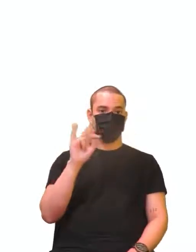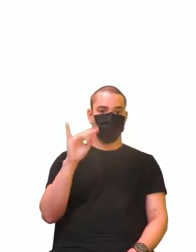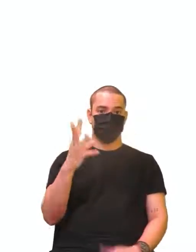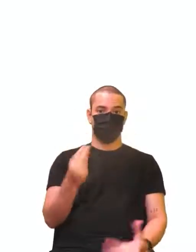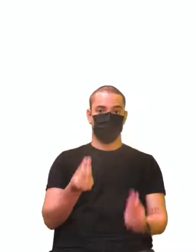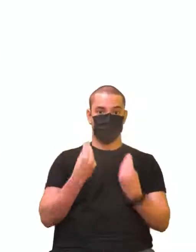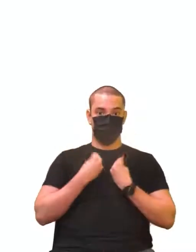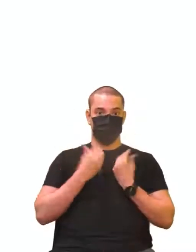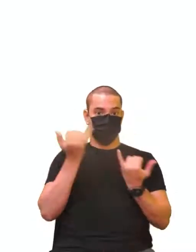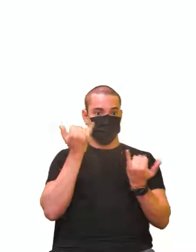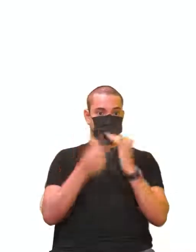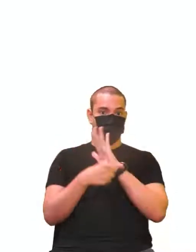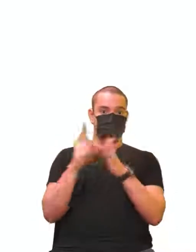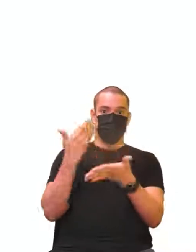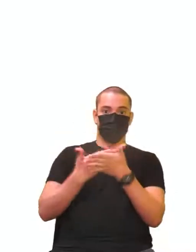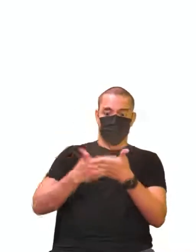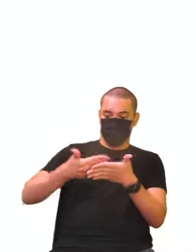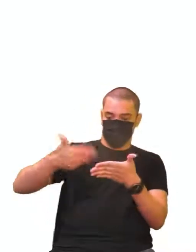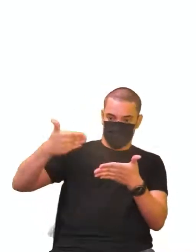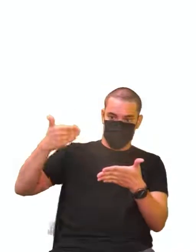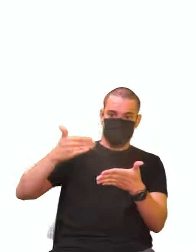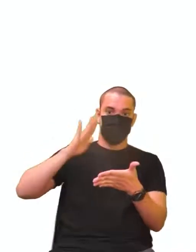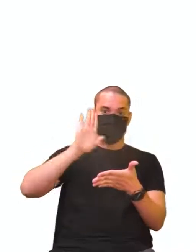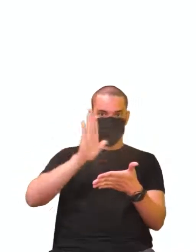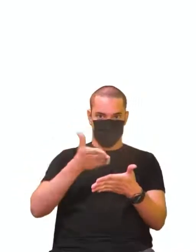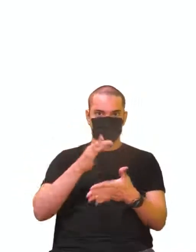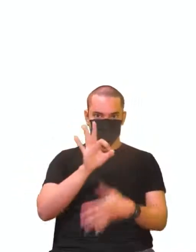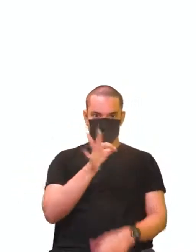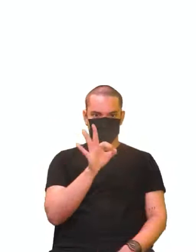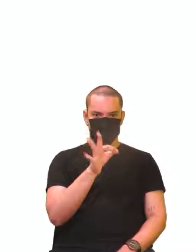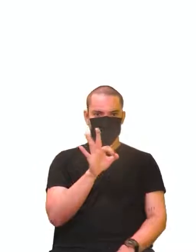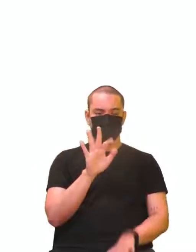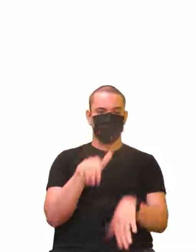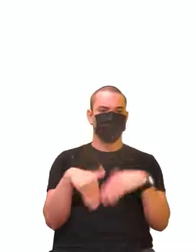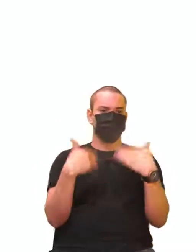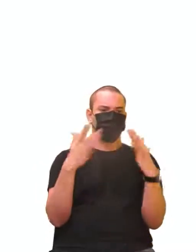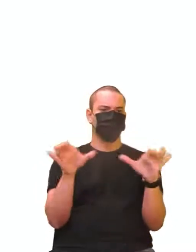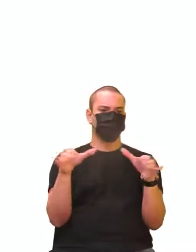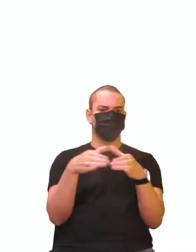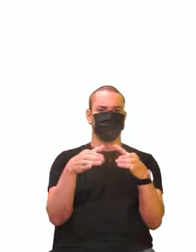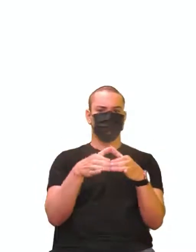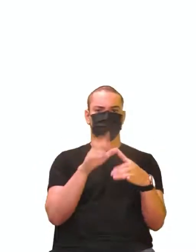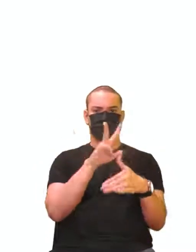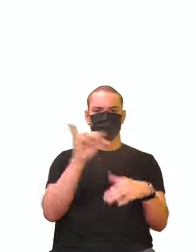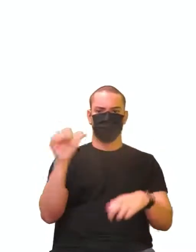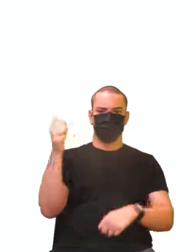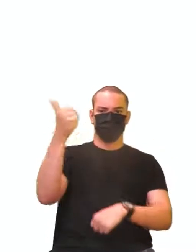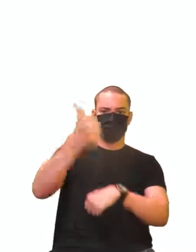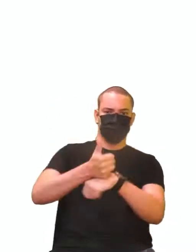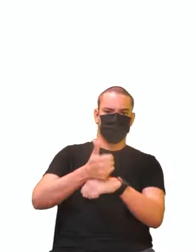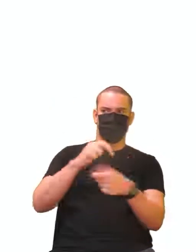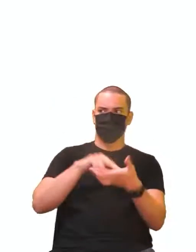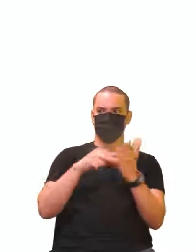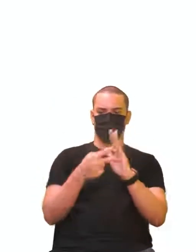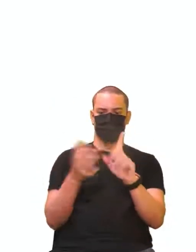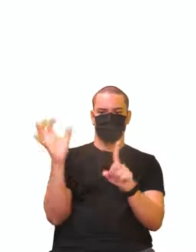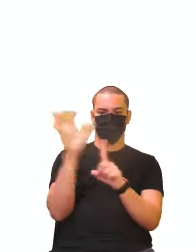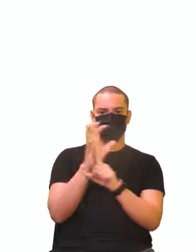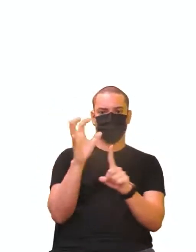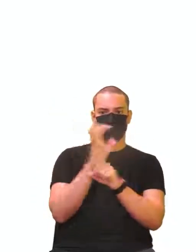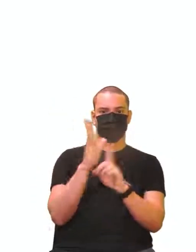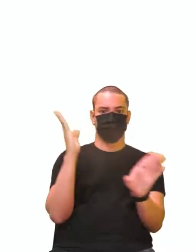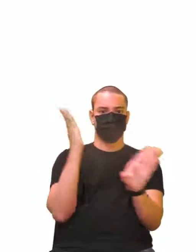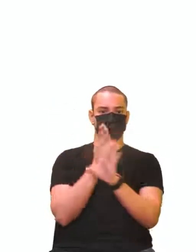na aula anterior. Não sei qual das aulas, mas foi uma aula anterior aí, né, prof? Nesse grupo, a dominância é influenciada